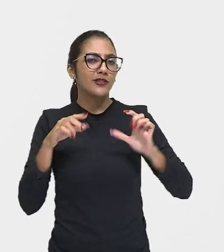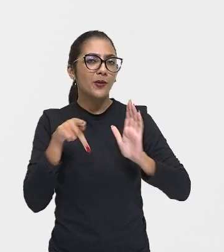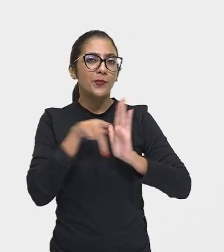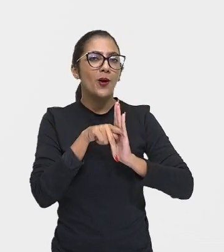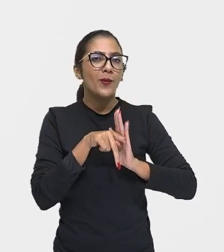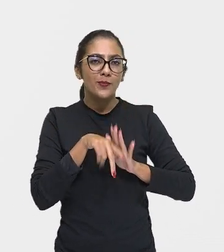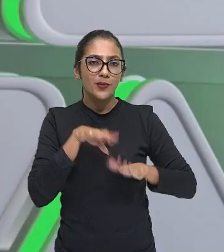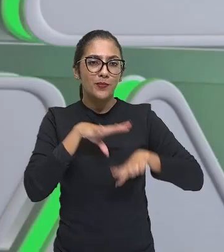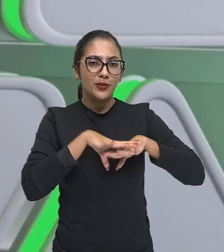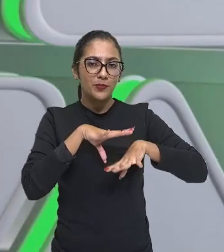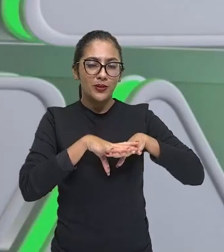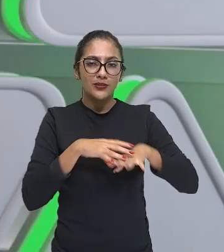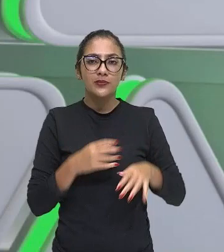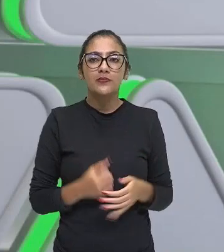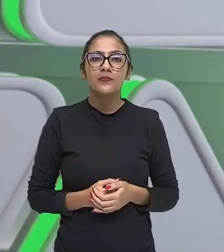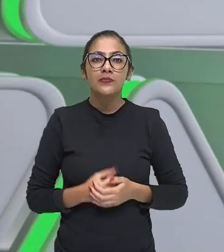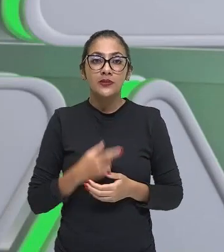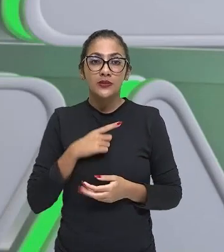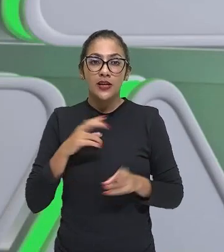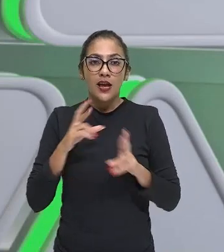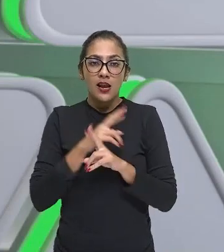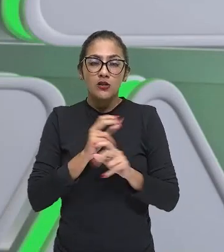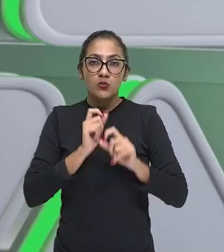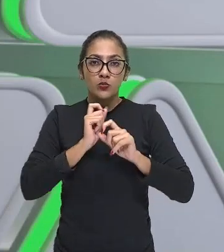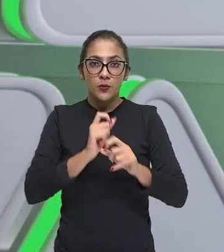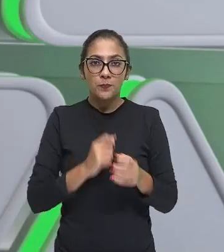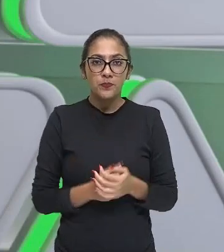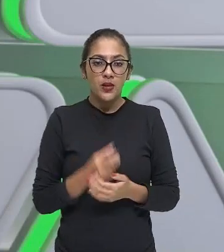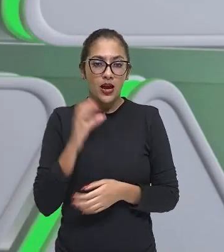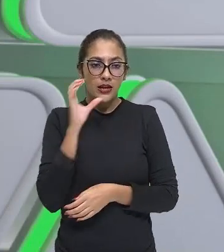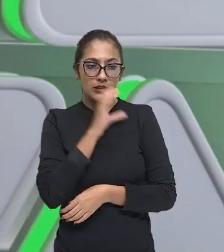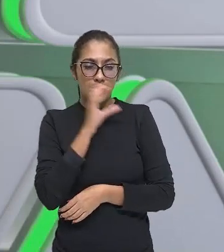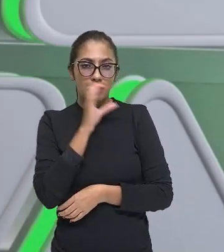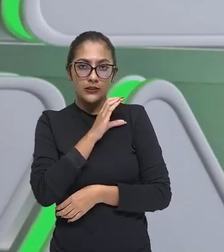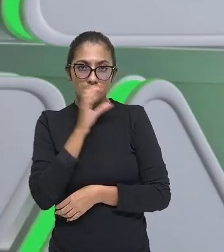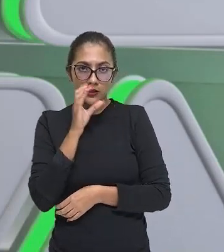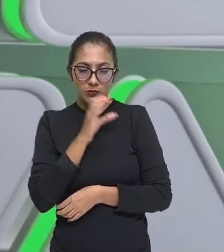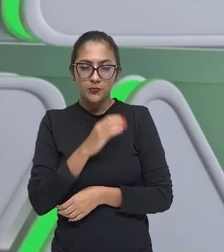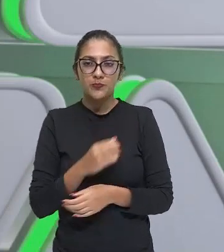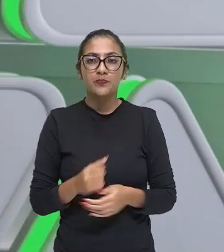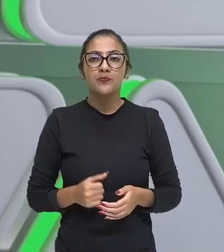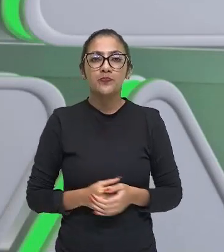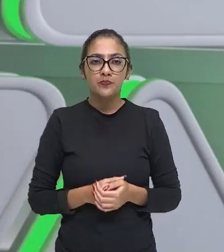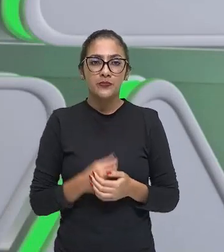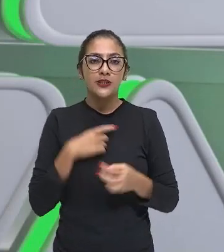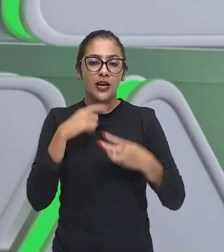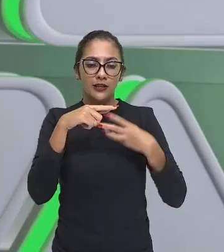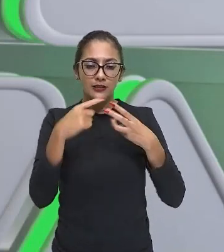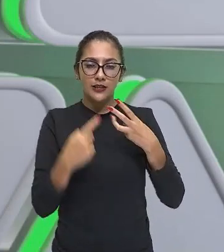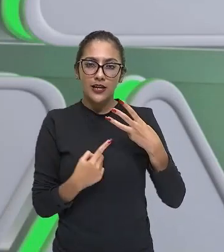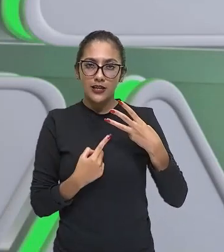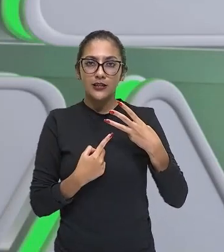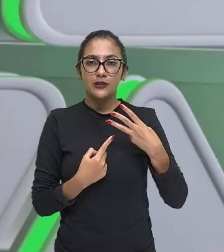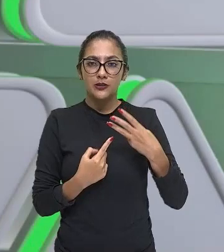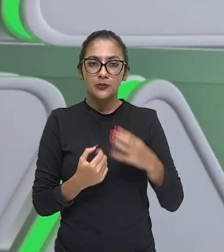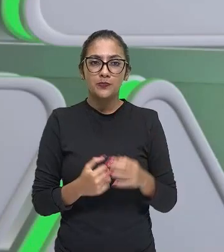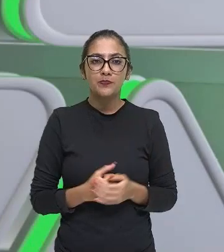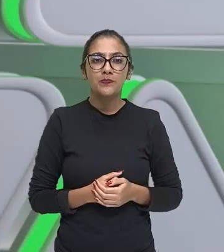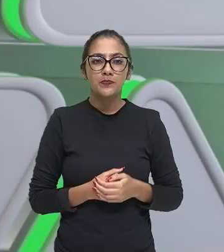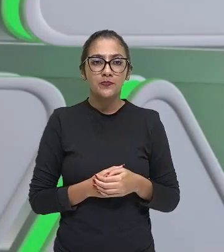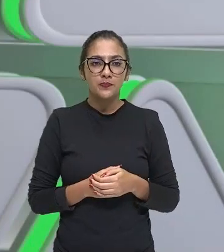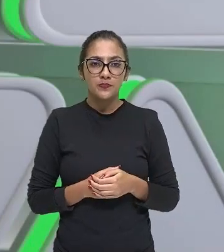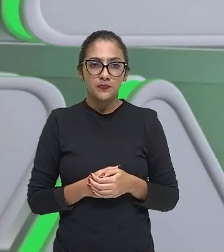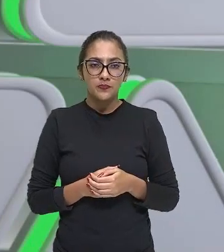que envolve uma aceleração, que envolve essas três letras. Força